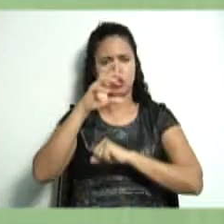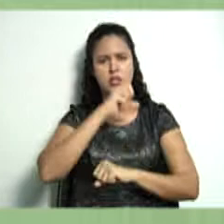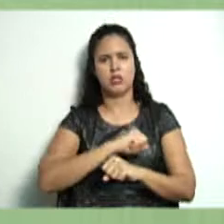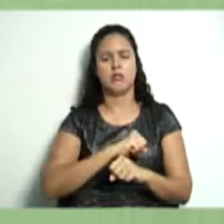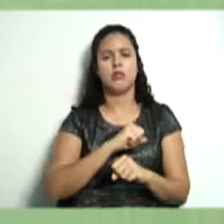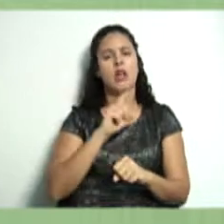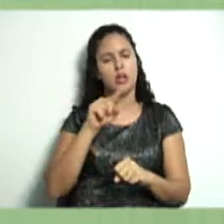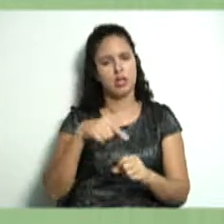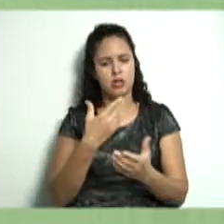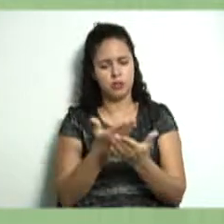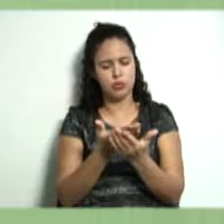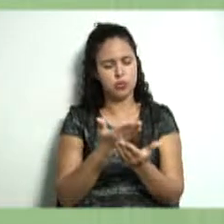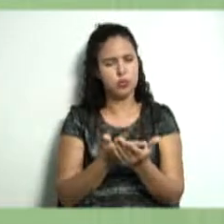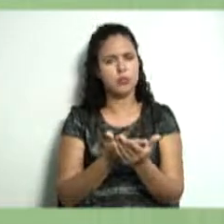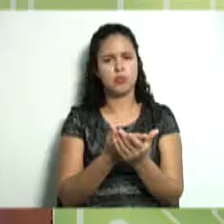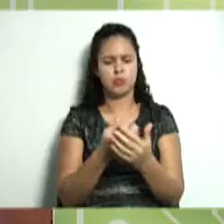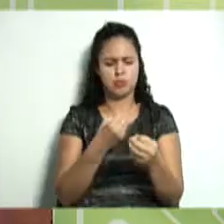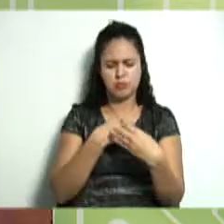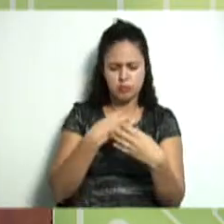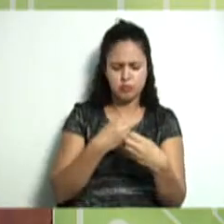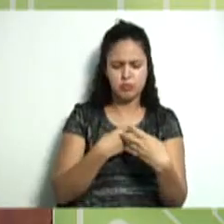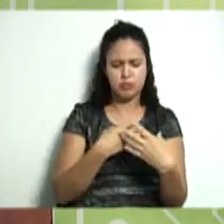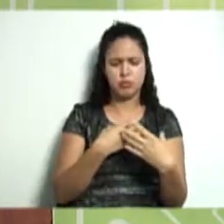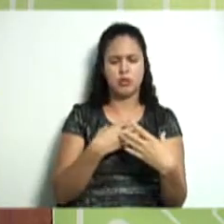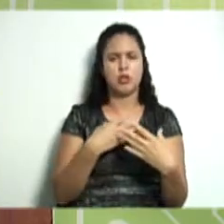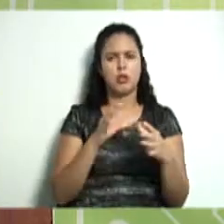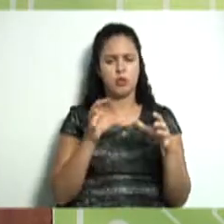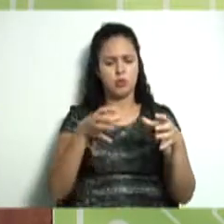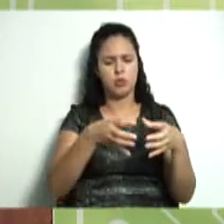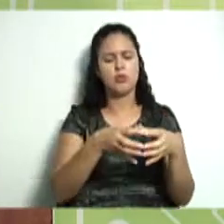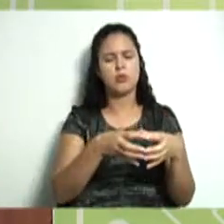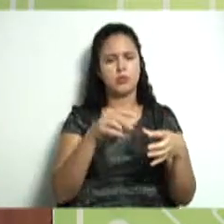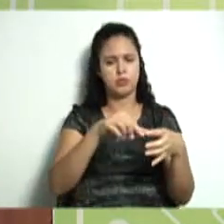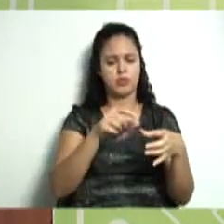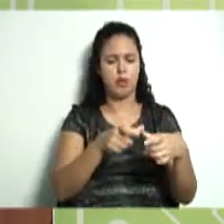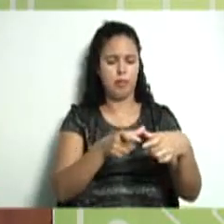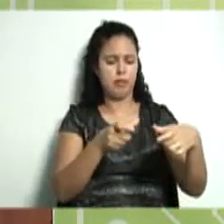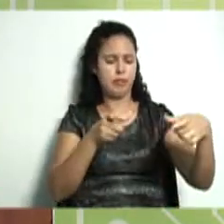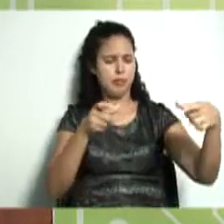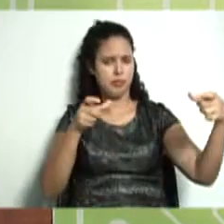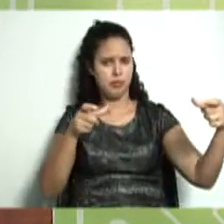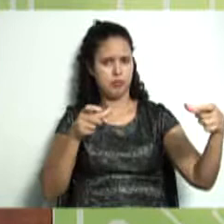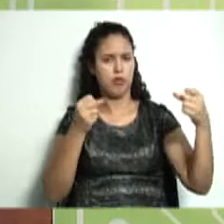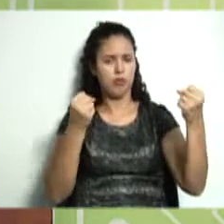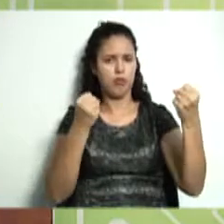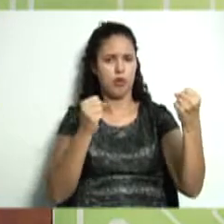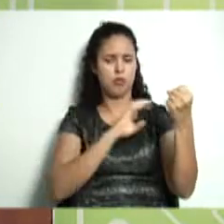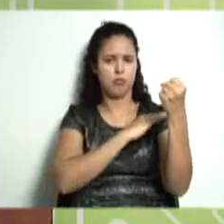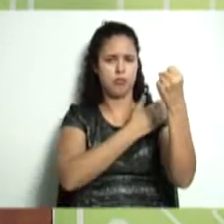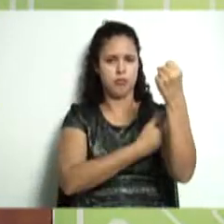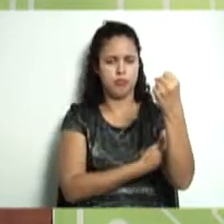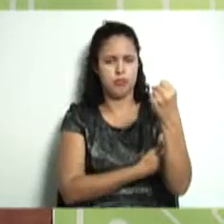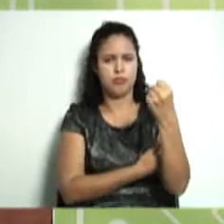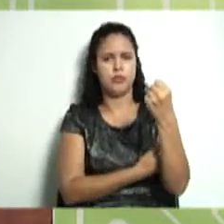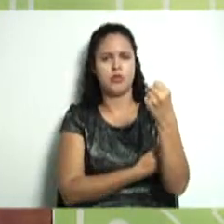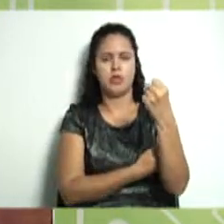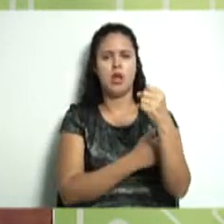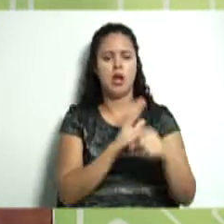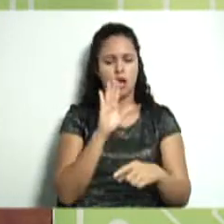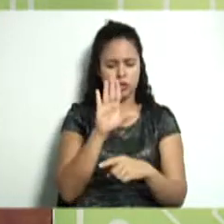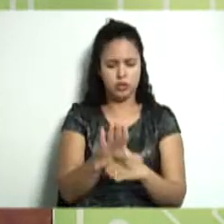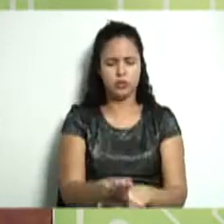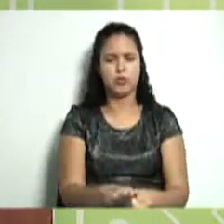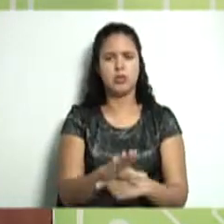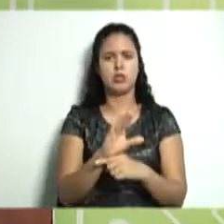do estudo da educação conjunta, é que uma cooperativa pode se fortalecer e pode